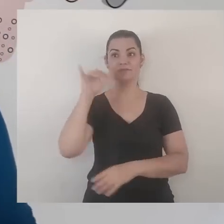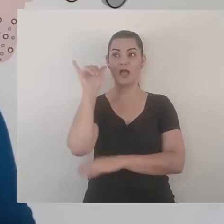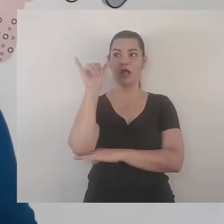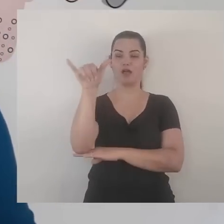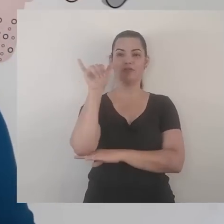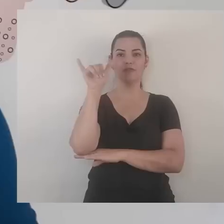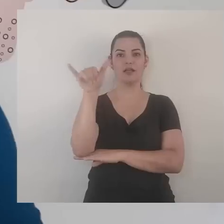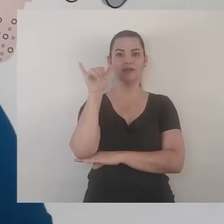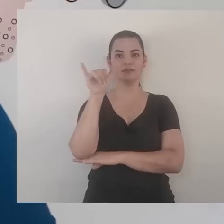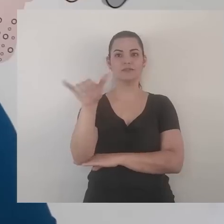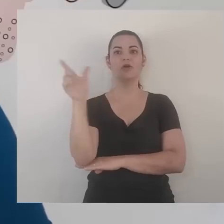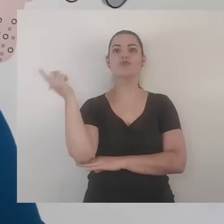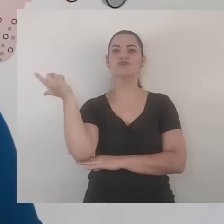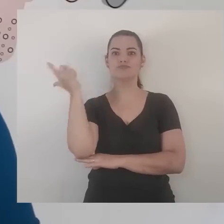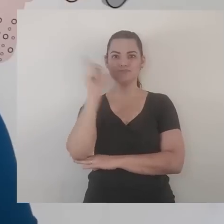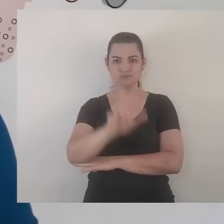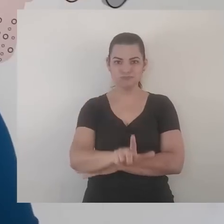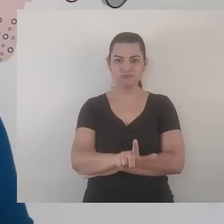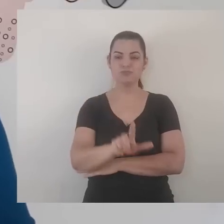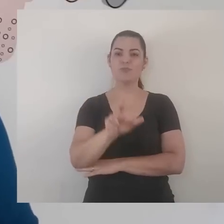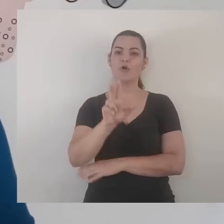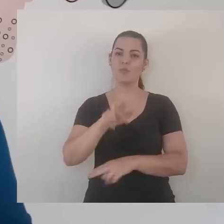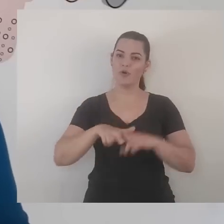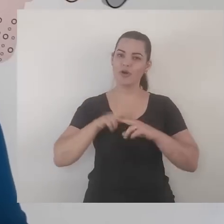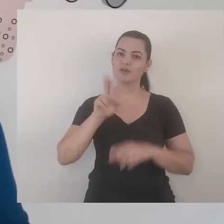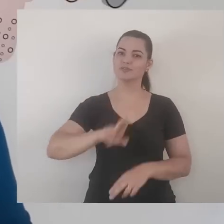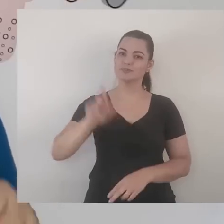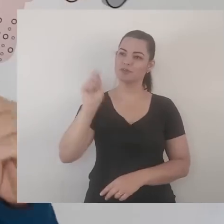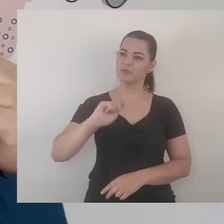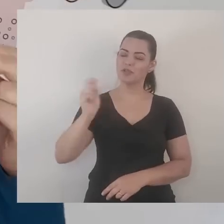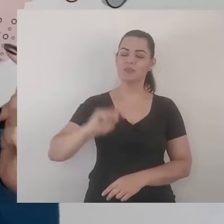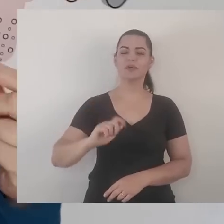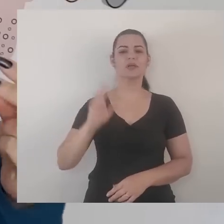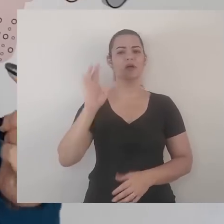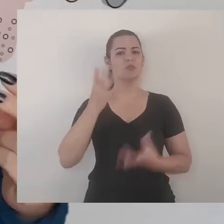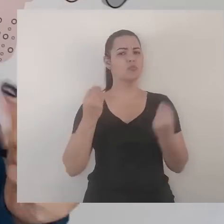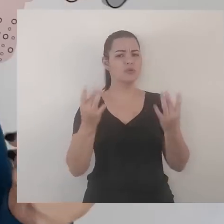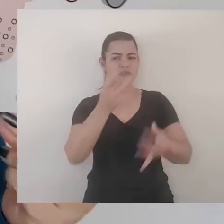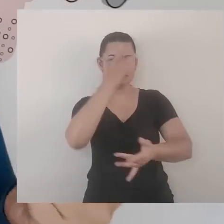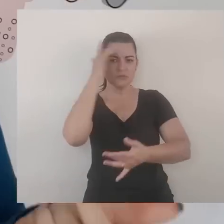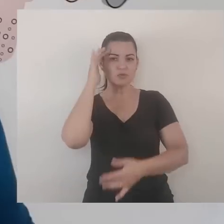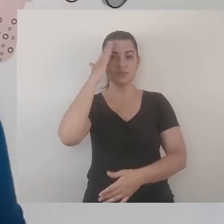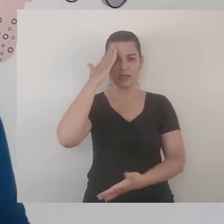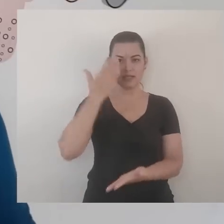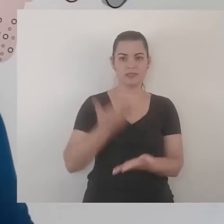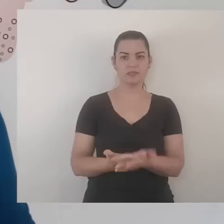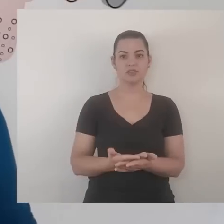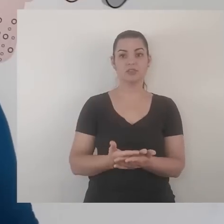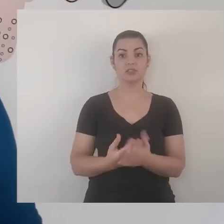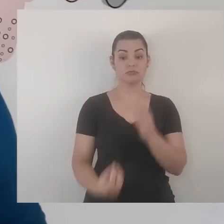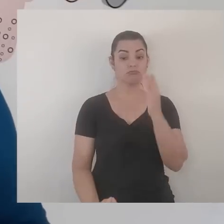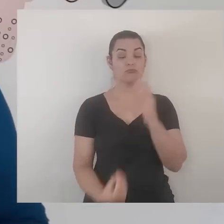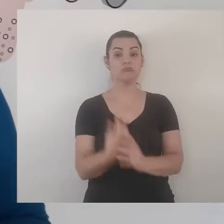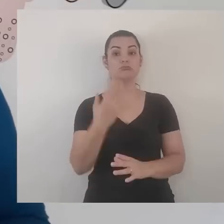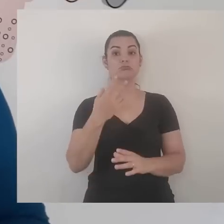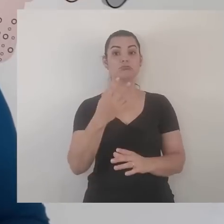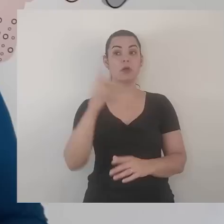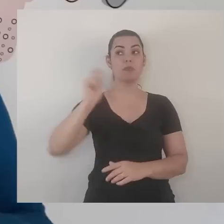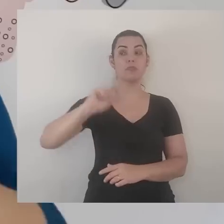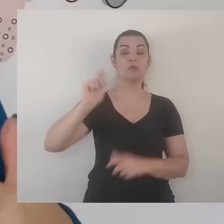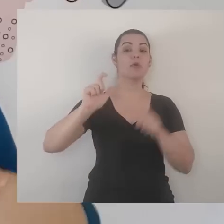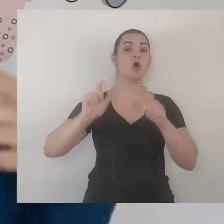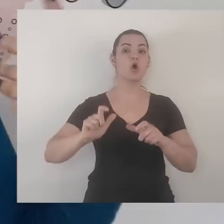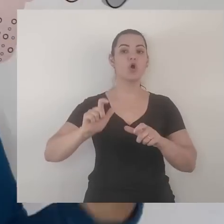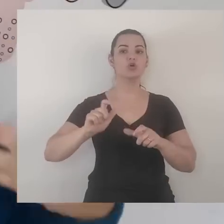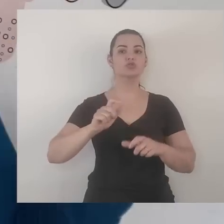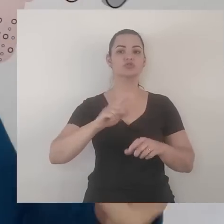Acredita-se que a pipa seja uma invenção chinesa de muito tempo atrás. Outras